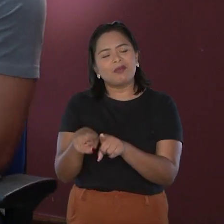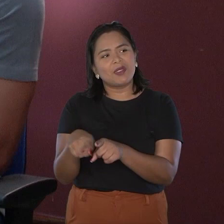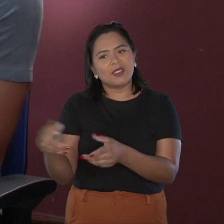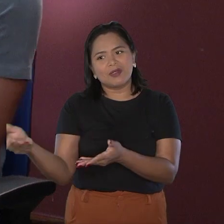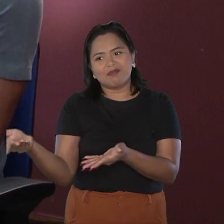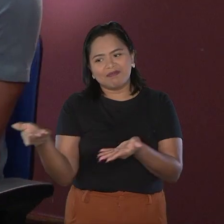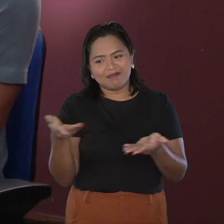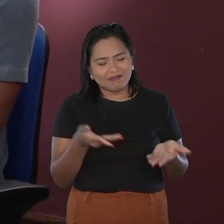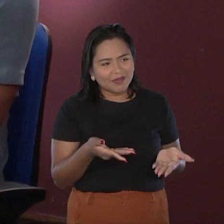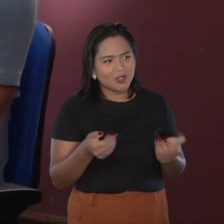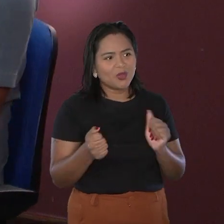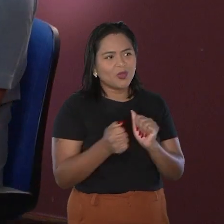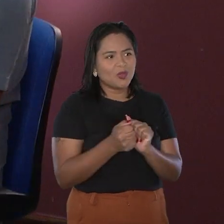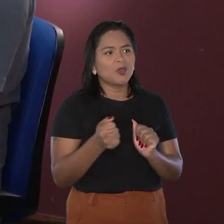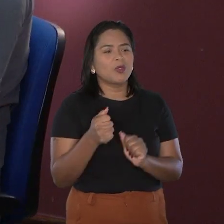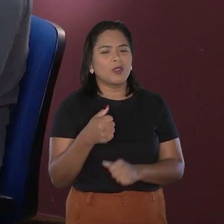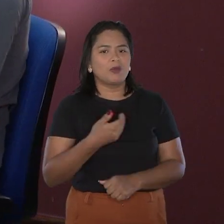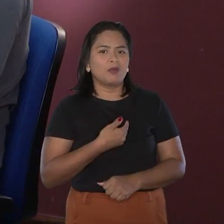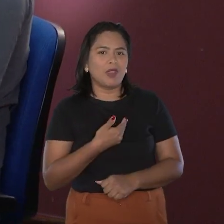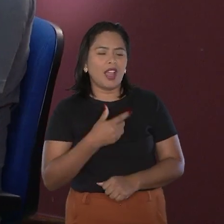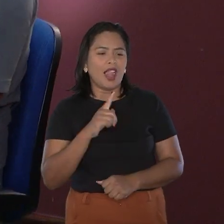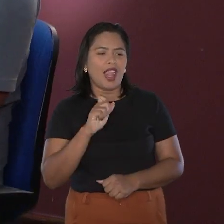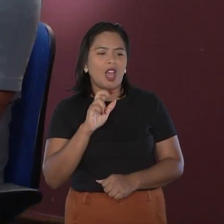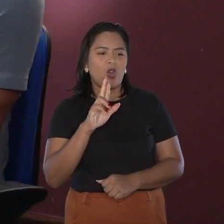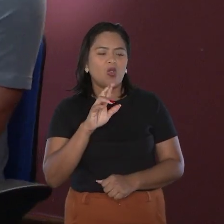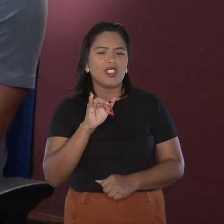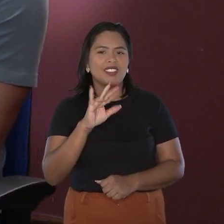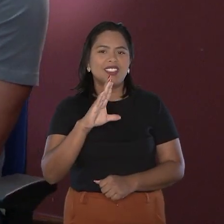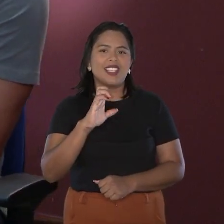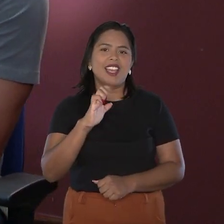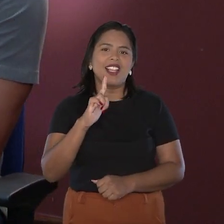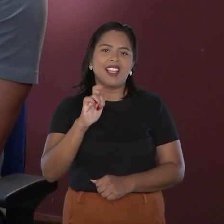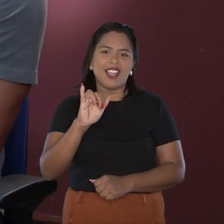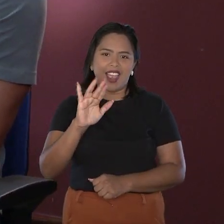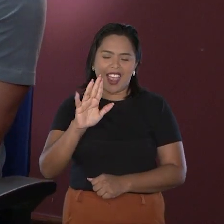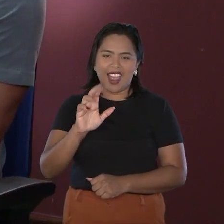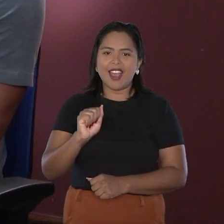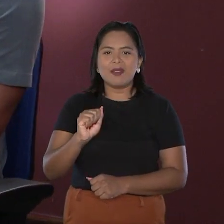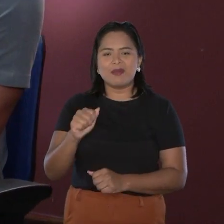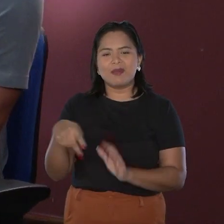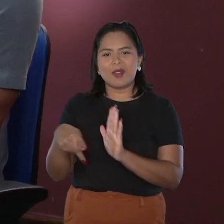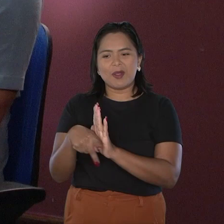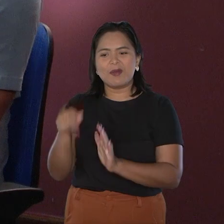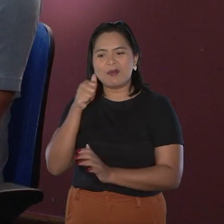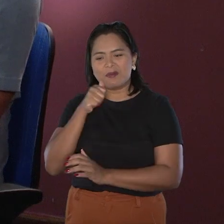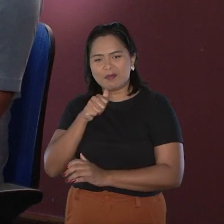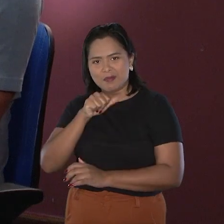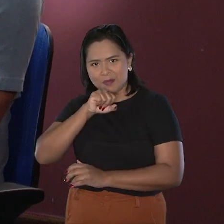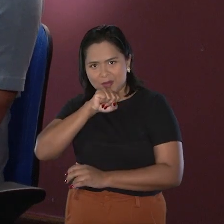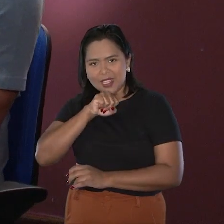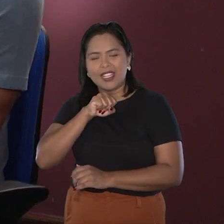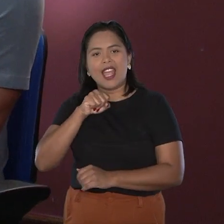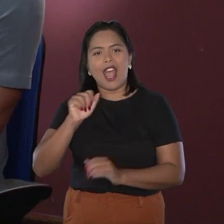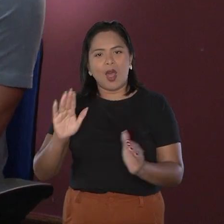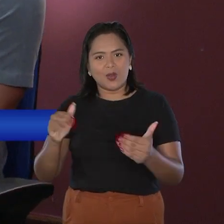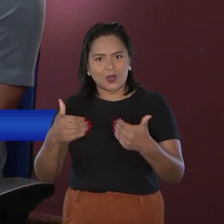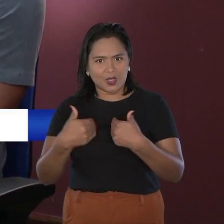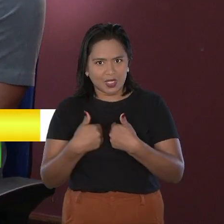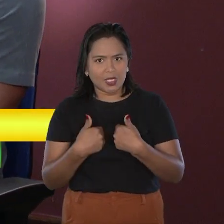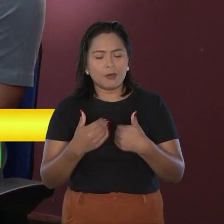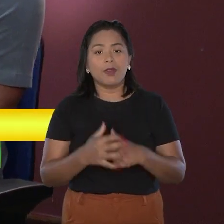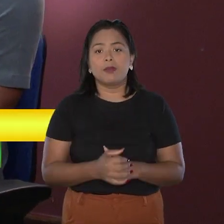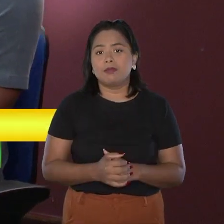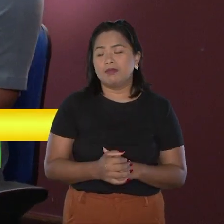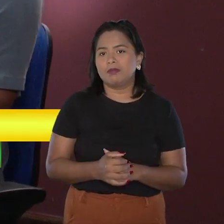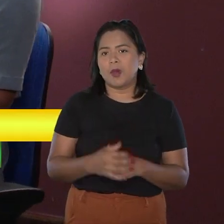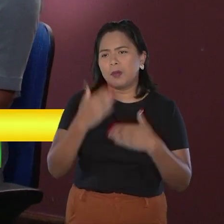lauricelia representando o coletivo aí de mãe de autismo Obrigada pela oportunidade que a gente falar sobre o autismo esse evento está